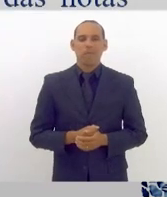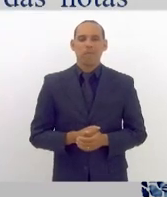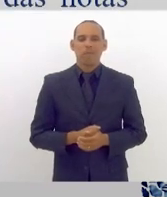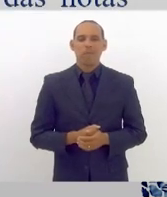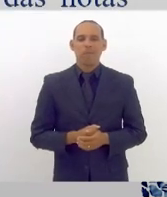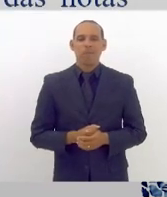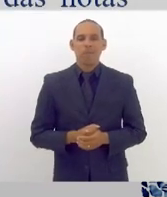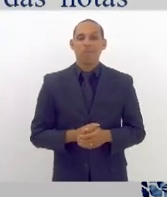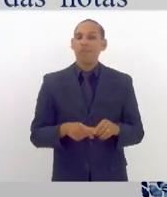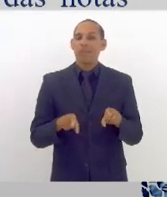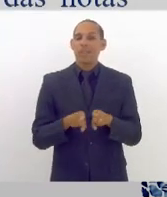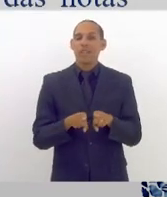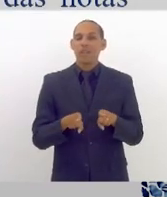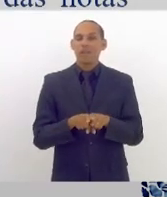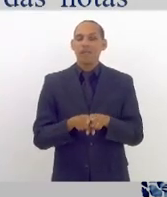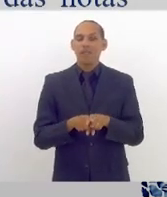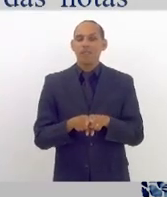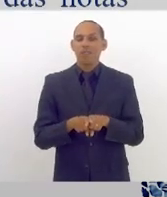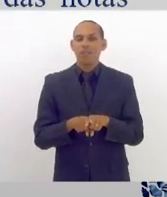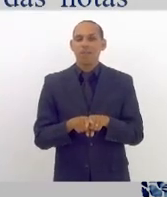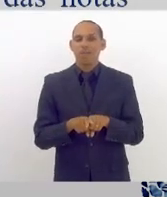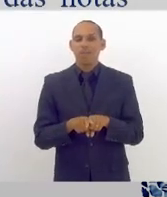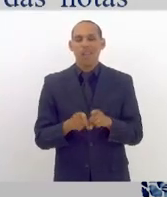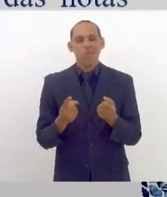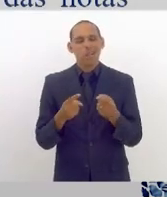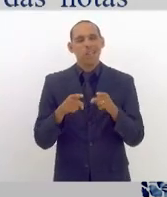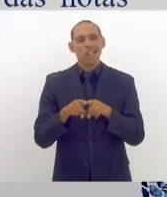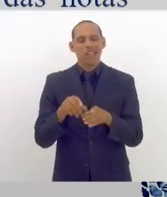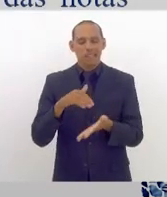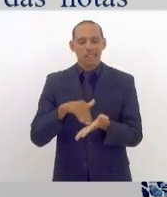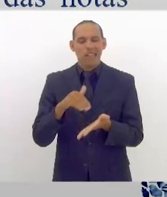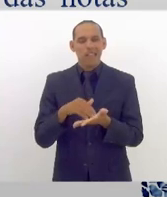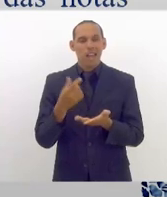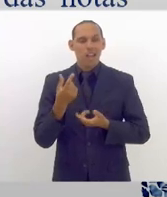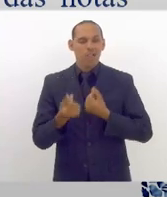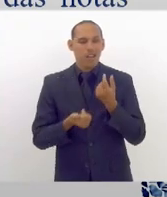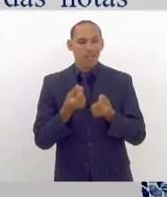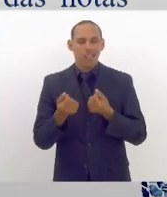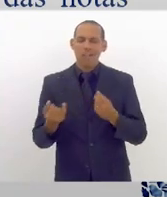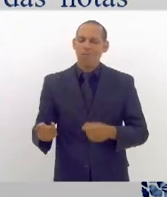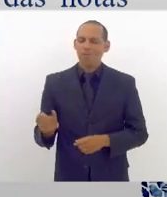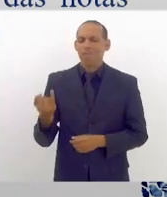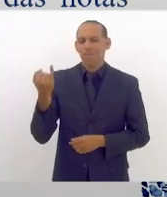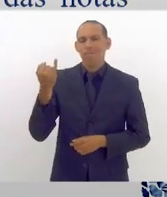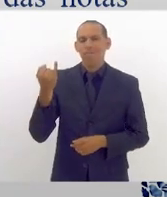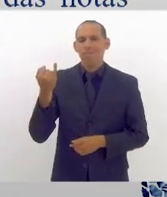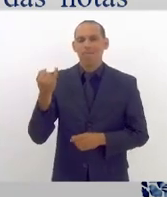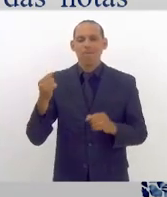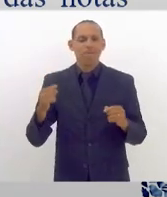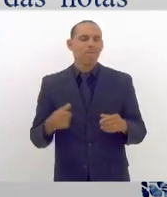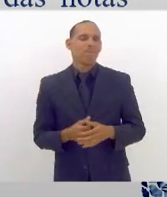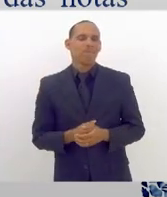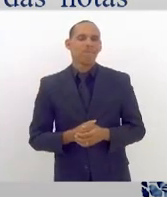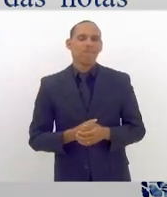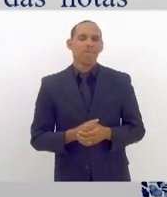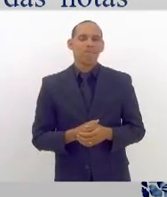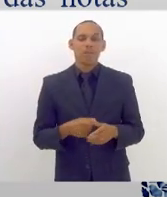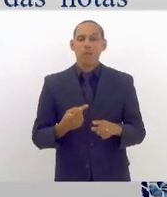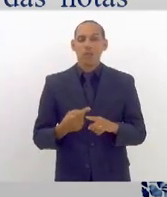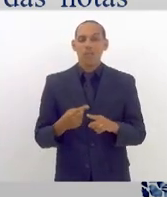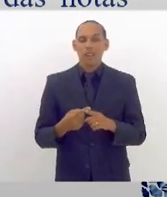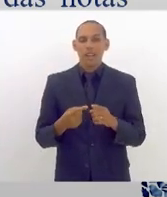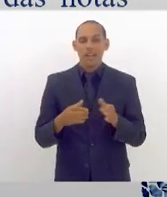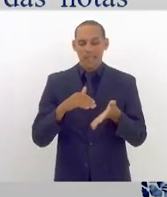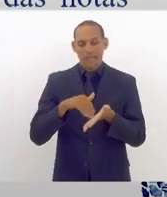também a gente contou com a parceria da secretaria de fazenda muito importante na verdade essencial porque ela